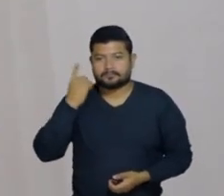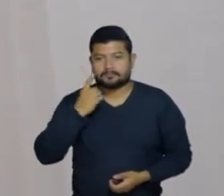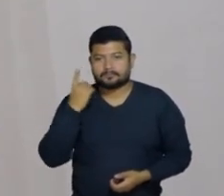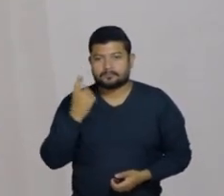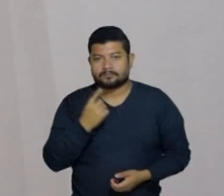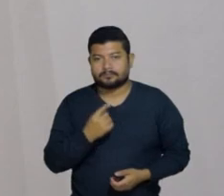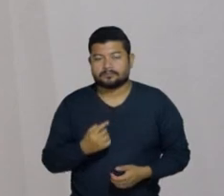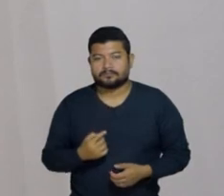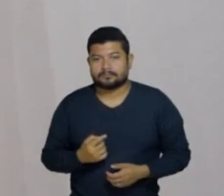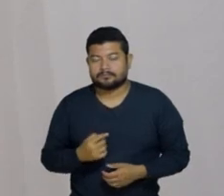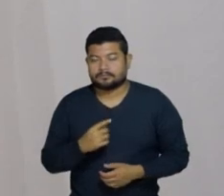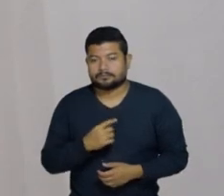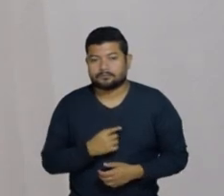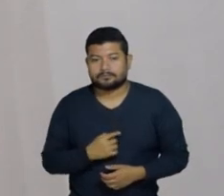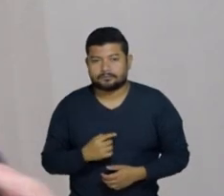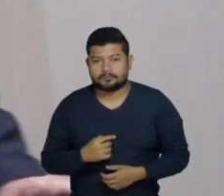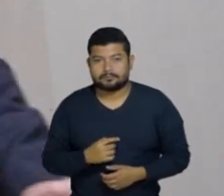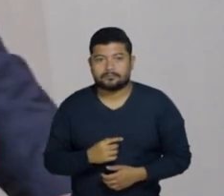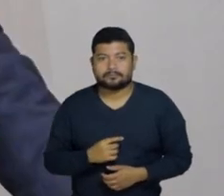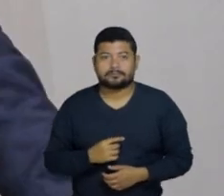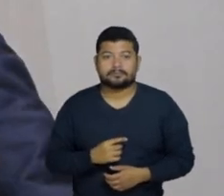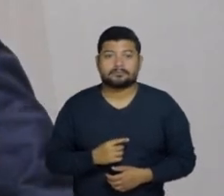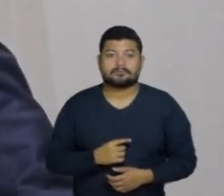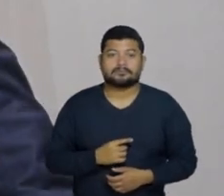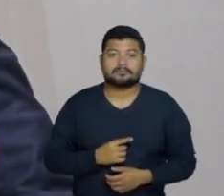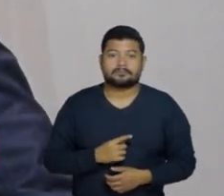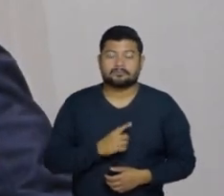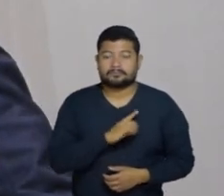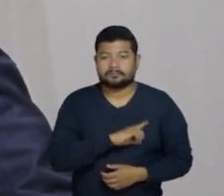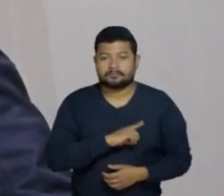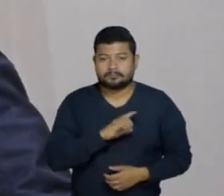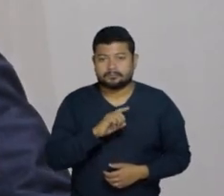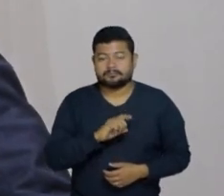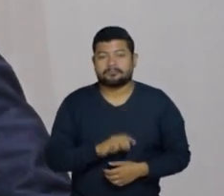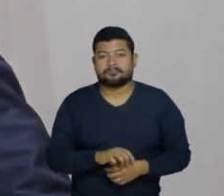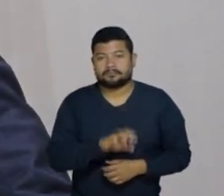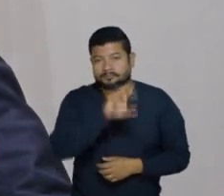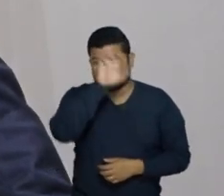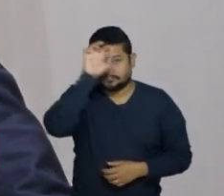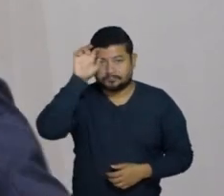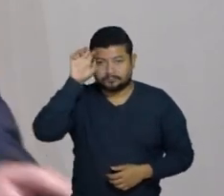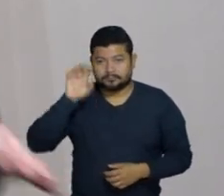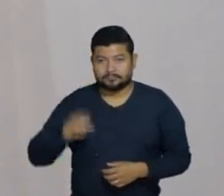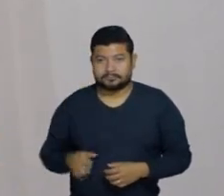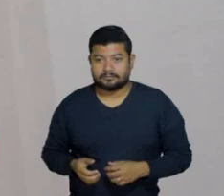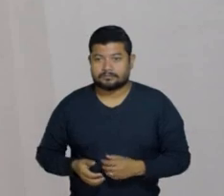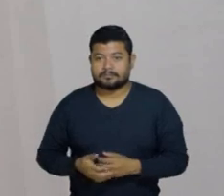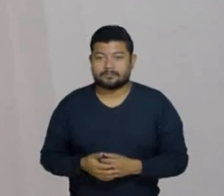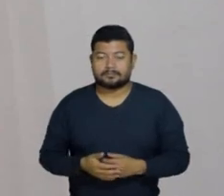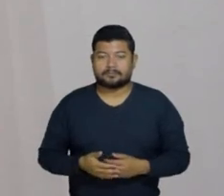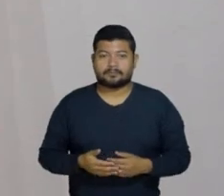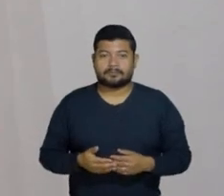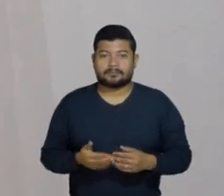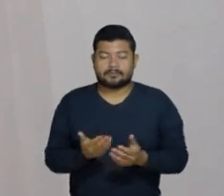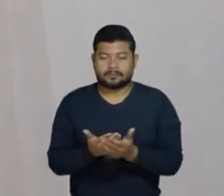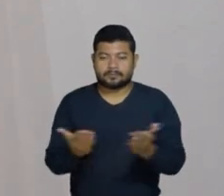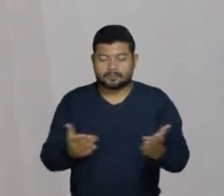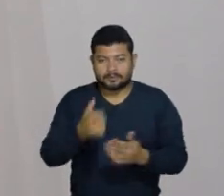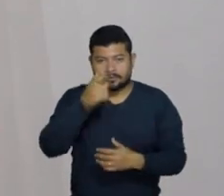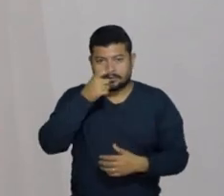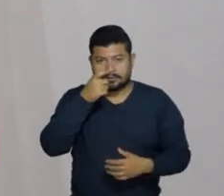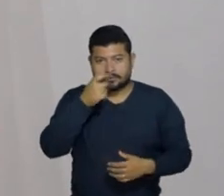delegado Egídio, senhores deputados, aqueles e aquelas que nos acompanham. Eu